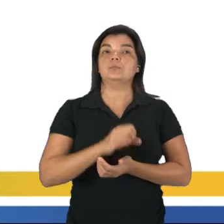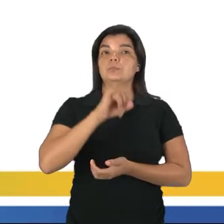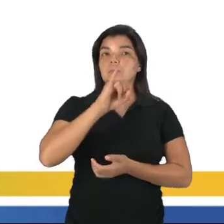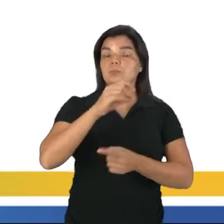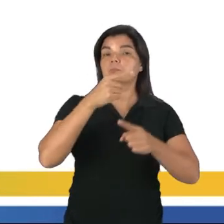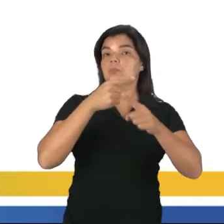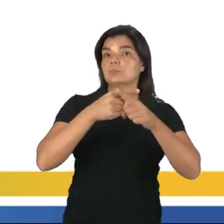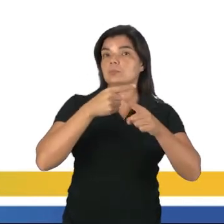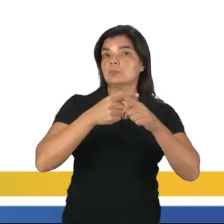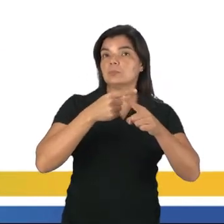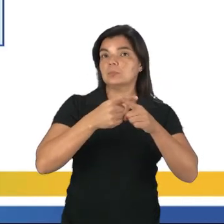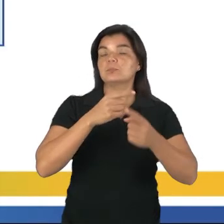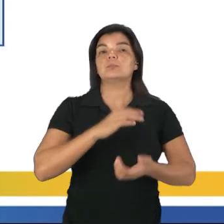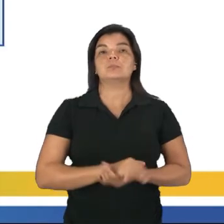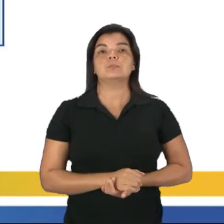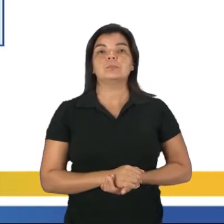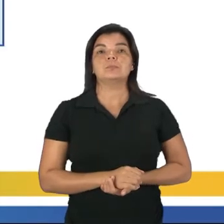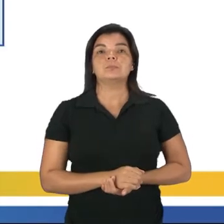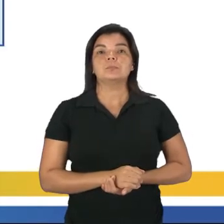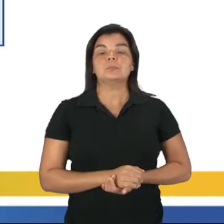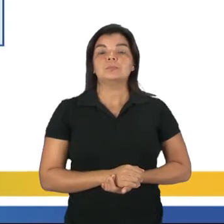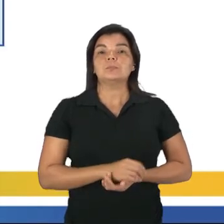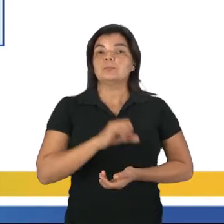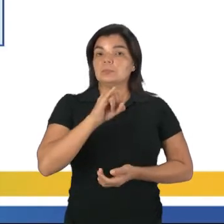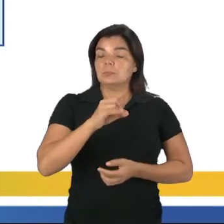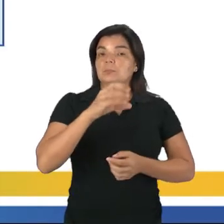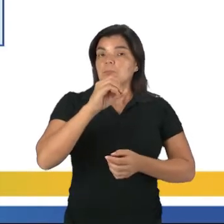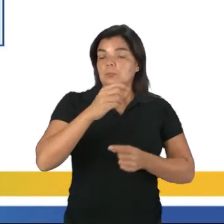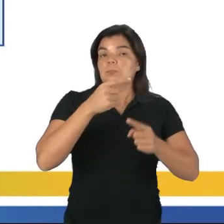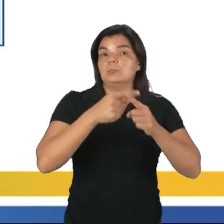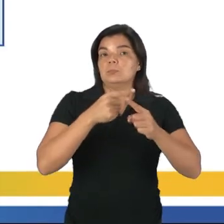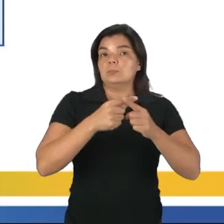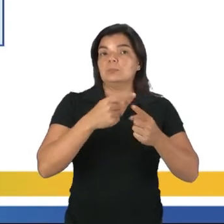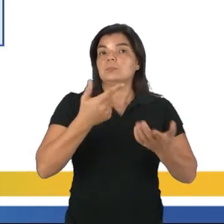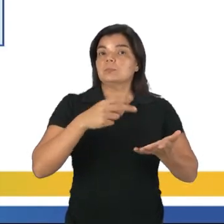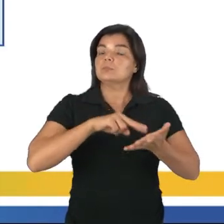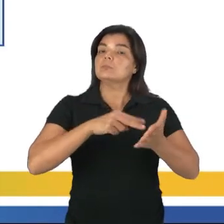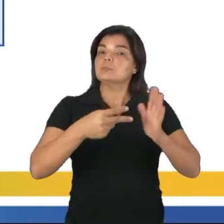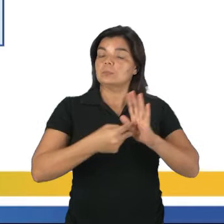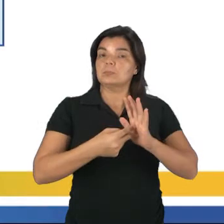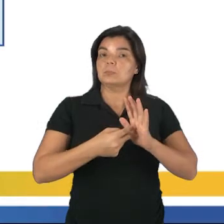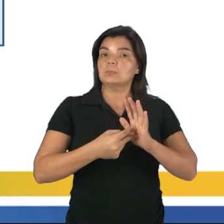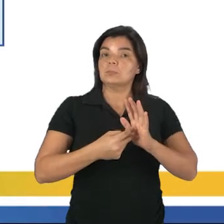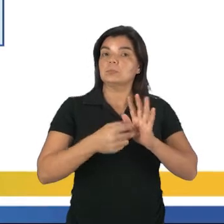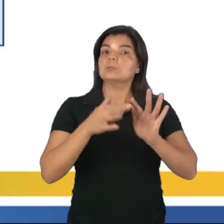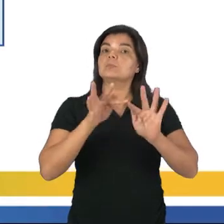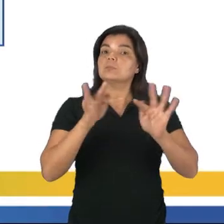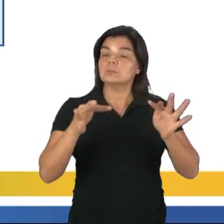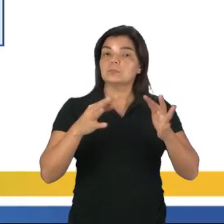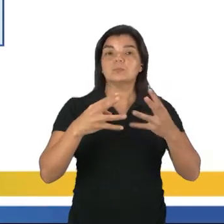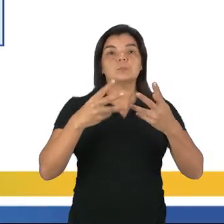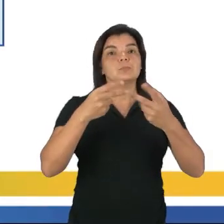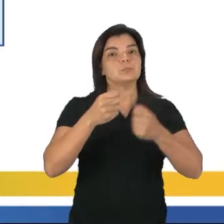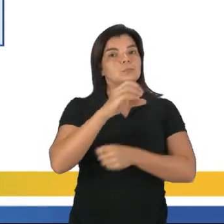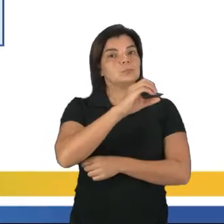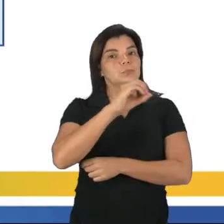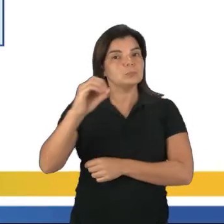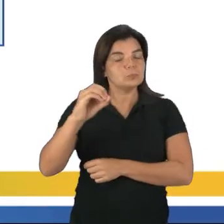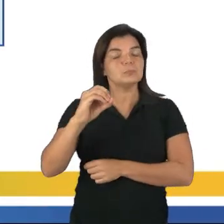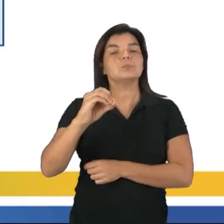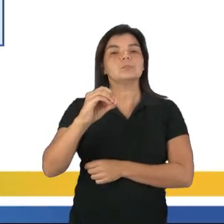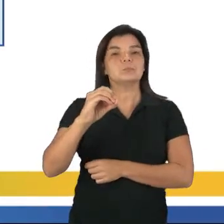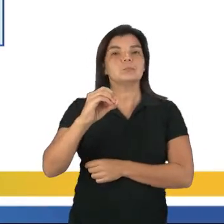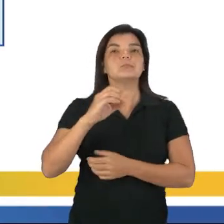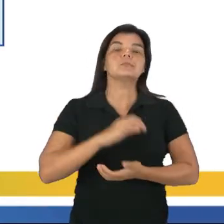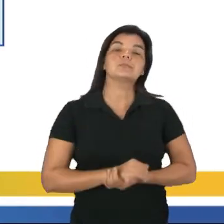está multiplicando, se o zero está multiplicando o x quadrado, então esse termo ele se torna todo nulo, né? 0 vezes alguma